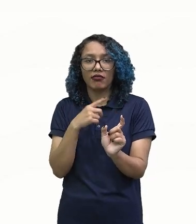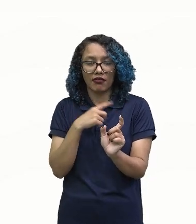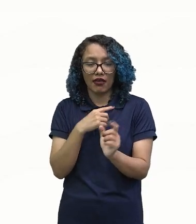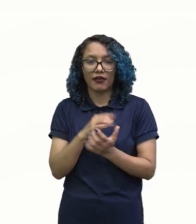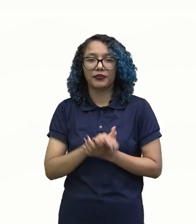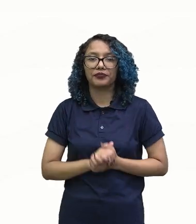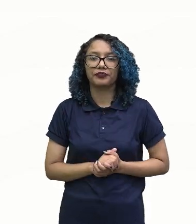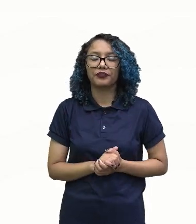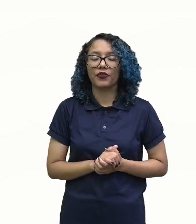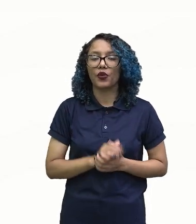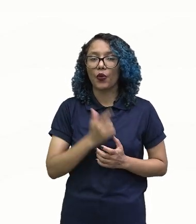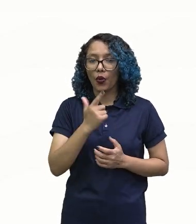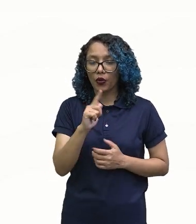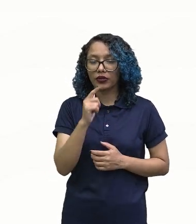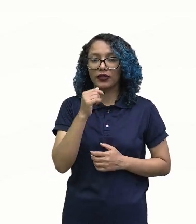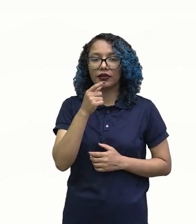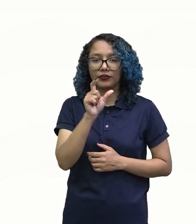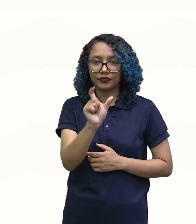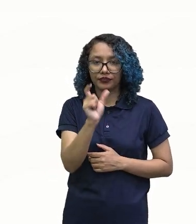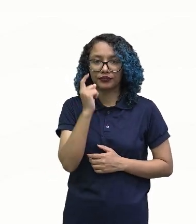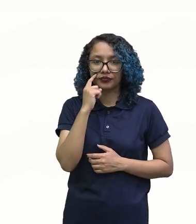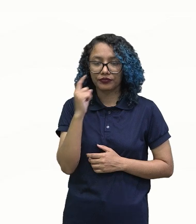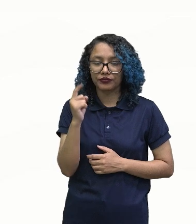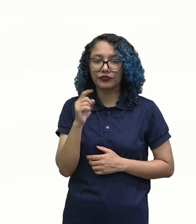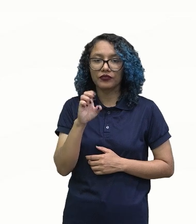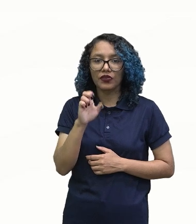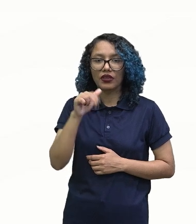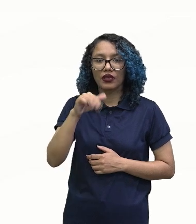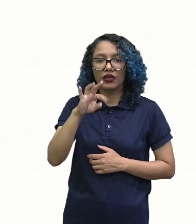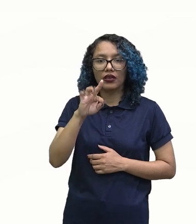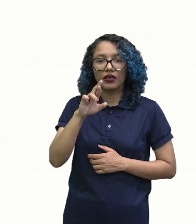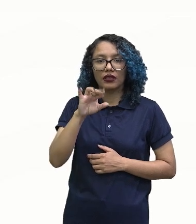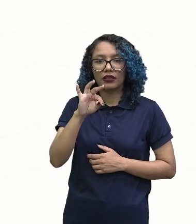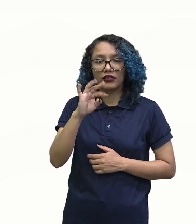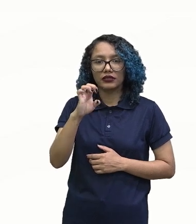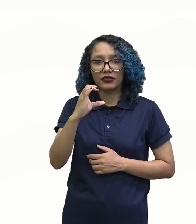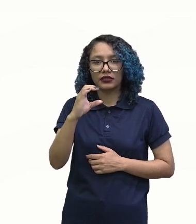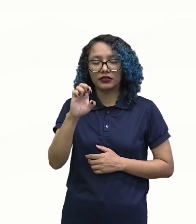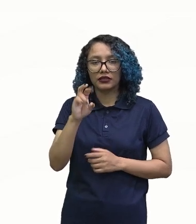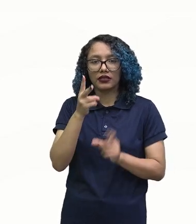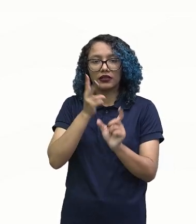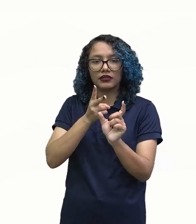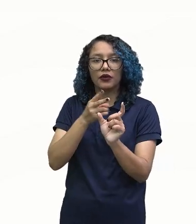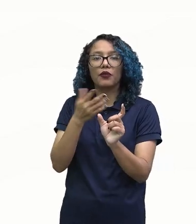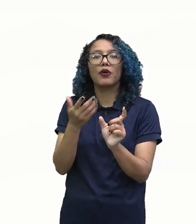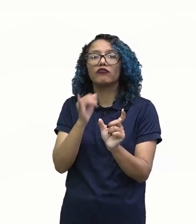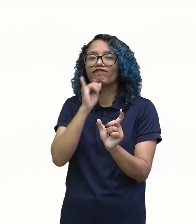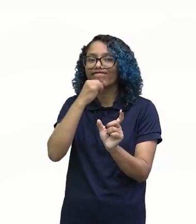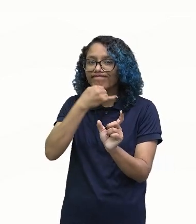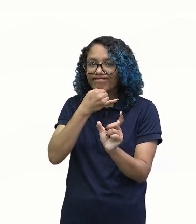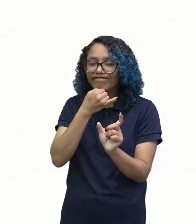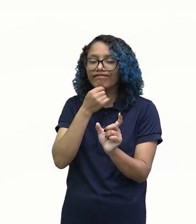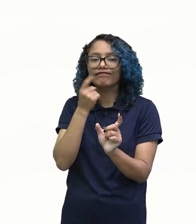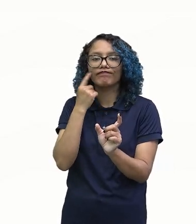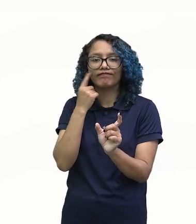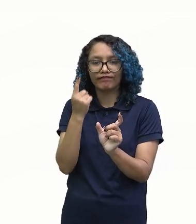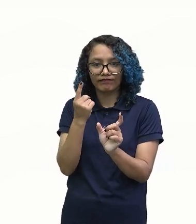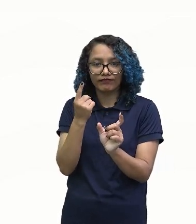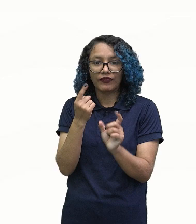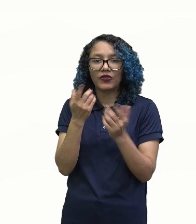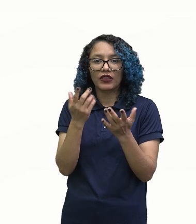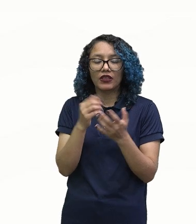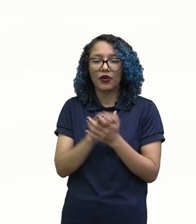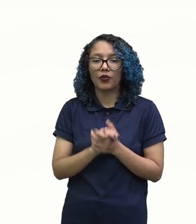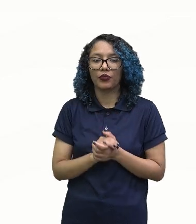aí, ó, entristecer, que vem da palavra, o radical é triste. Então, notem que aqui também houve a perda de